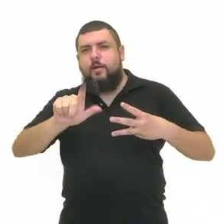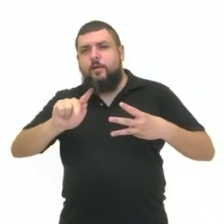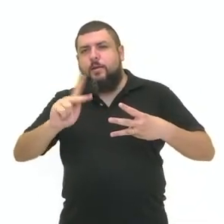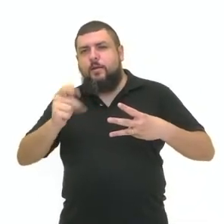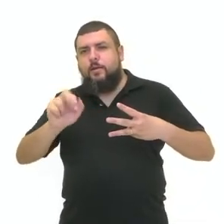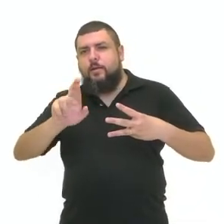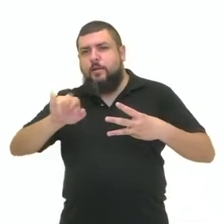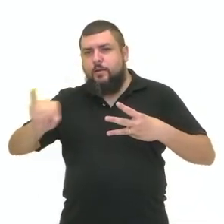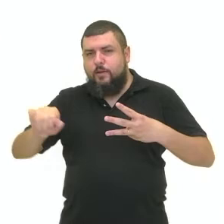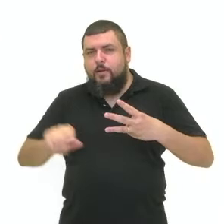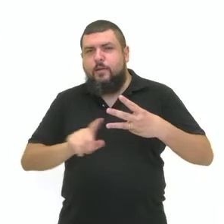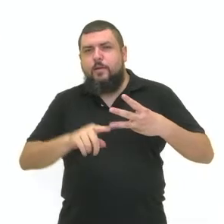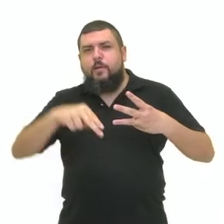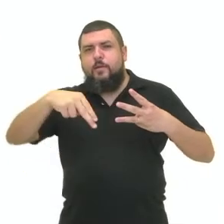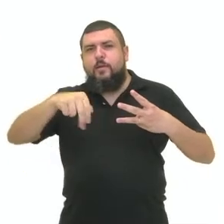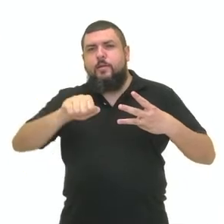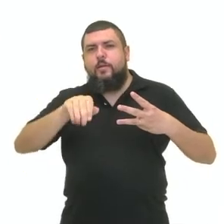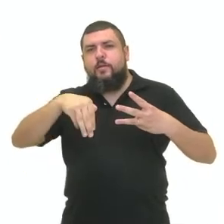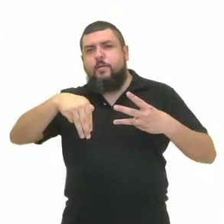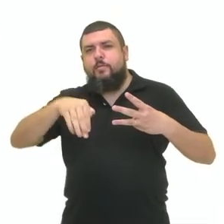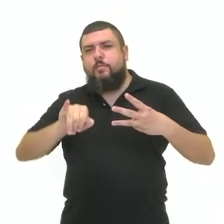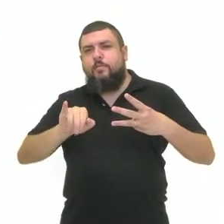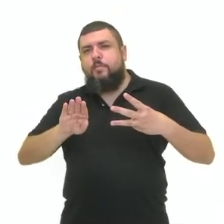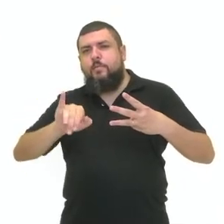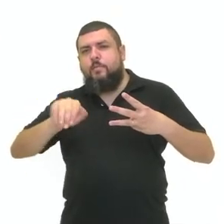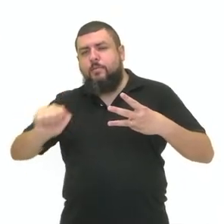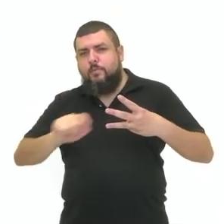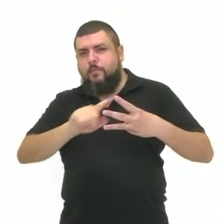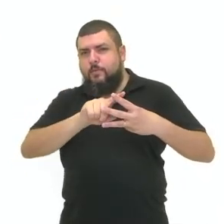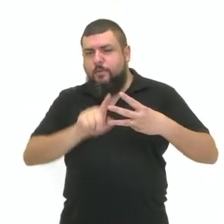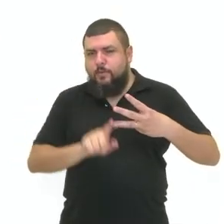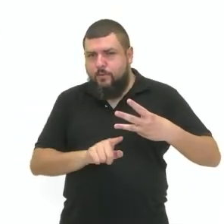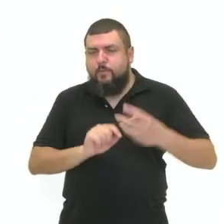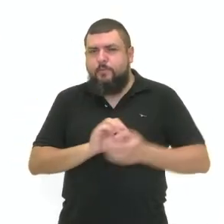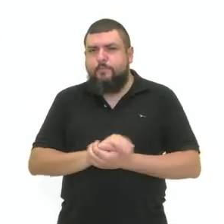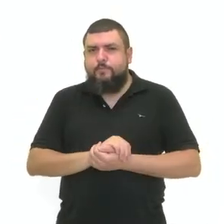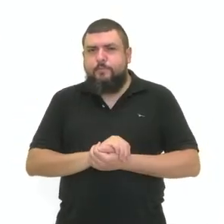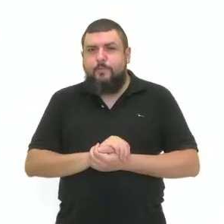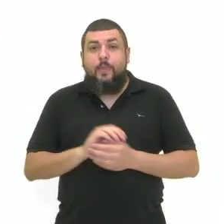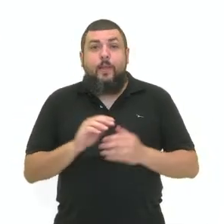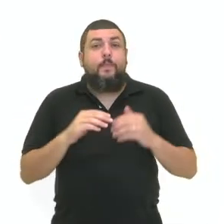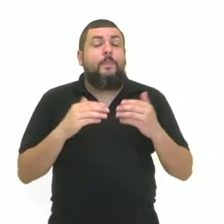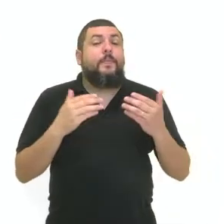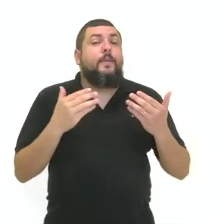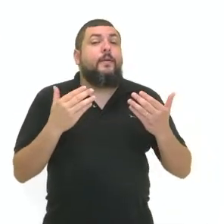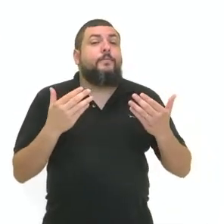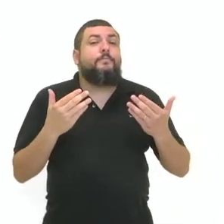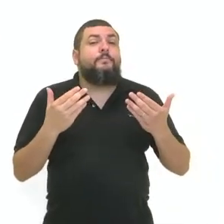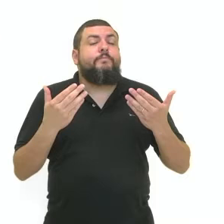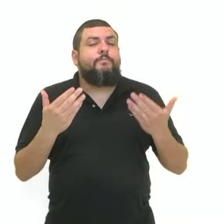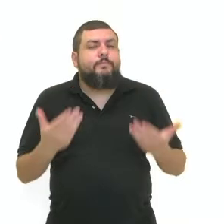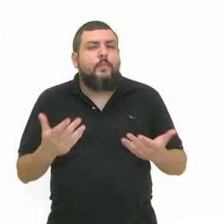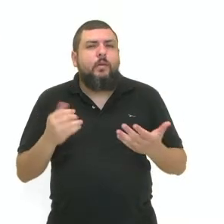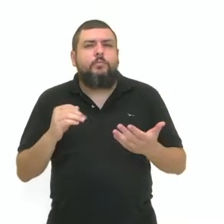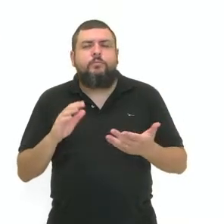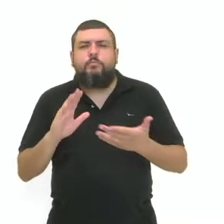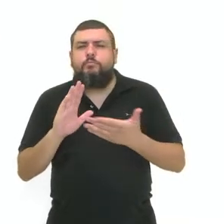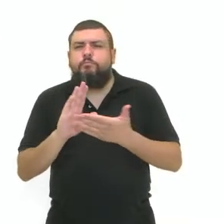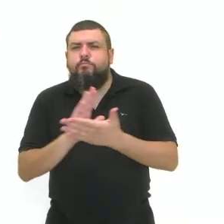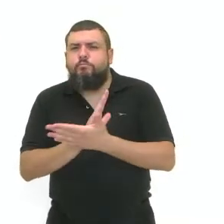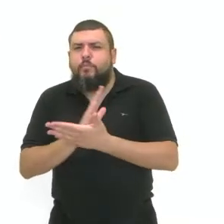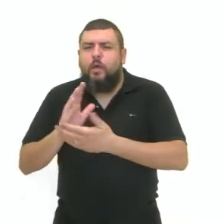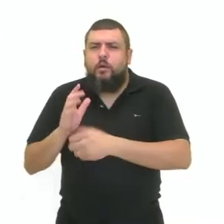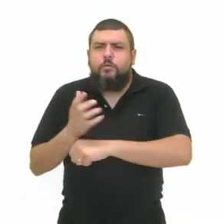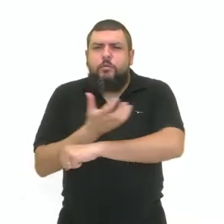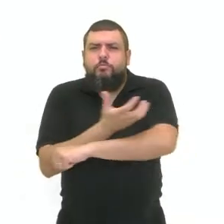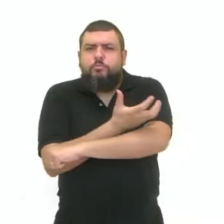só, a vegetação de deserto a vegetação é bem esparsa, então tem algumas moitas em uma região mais